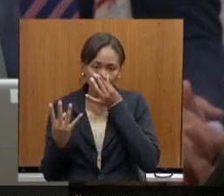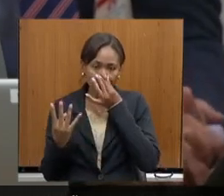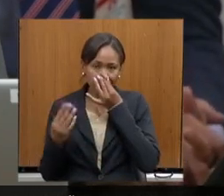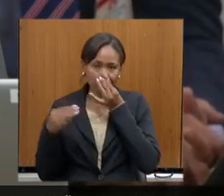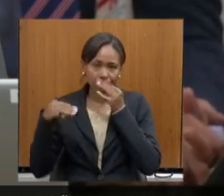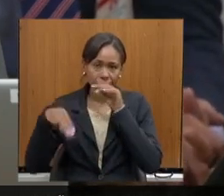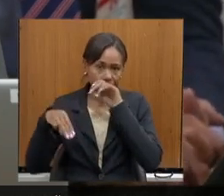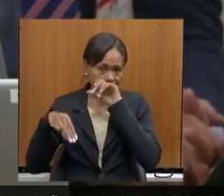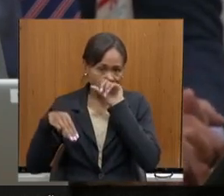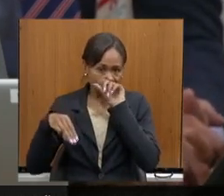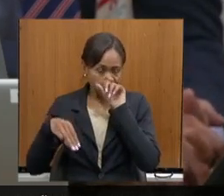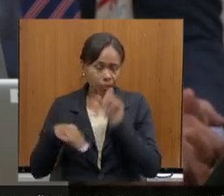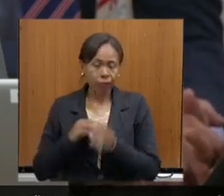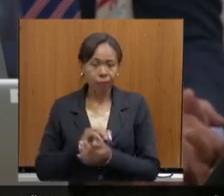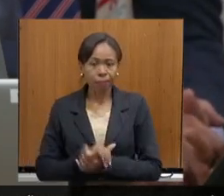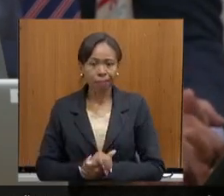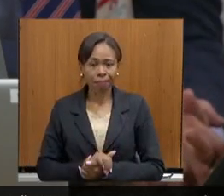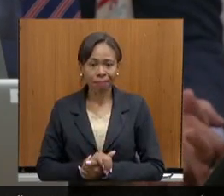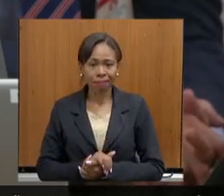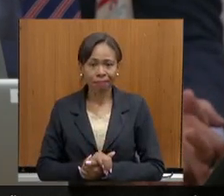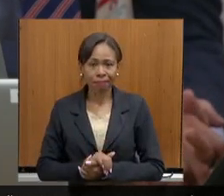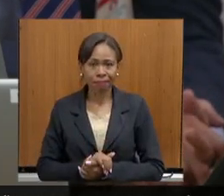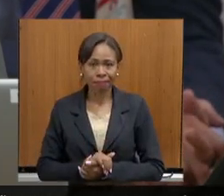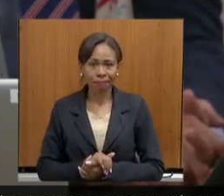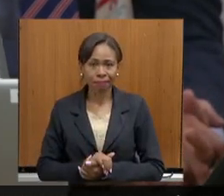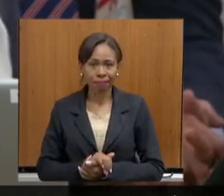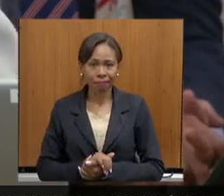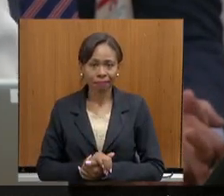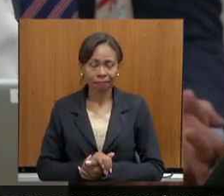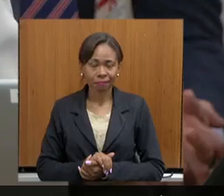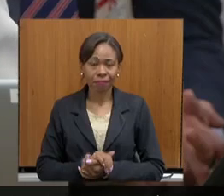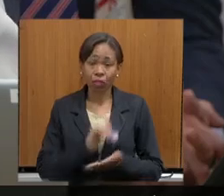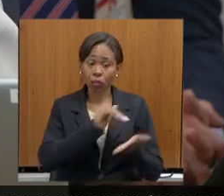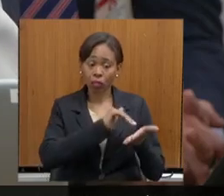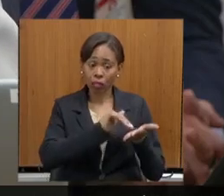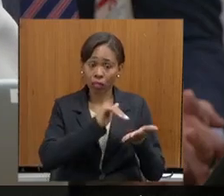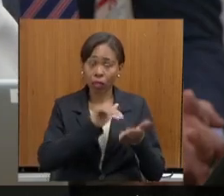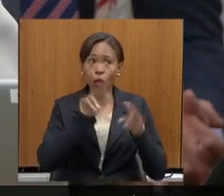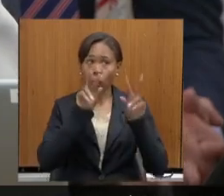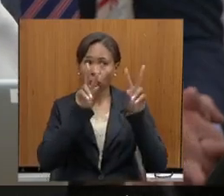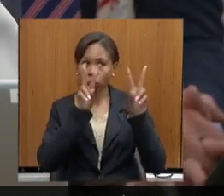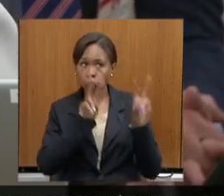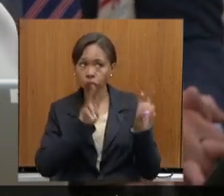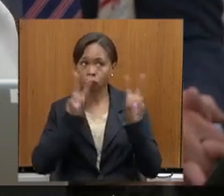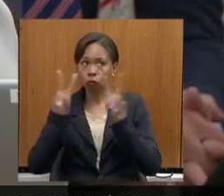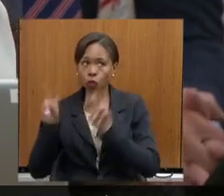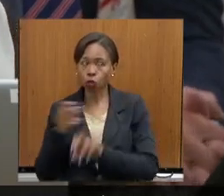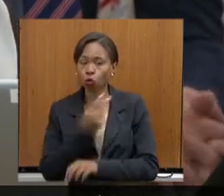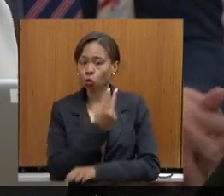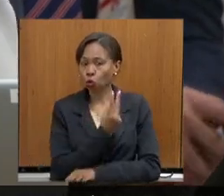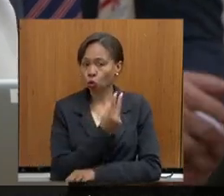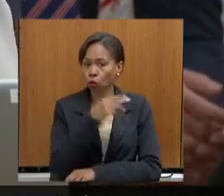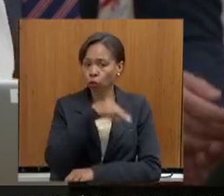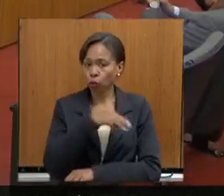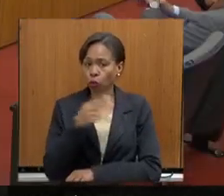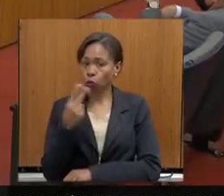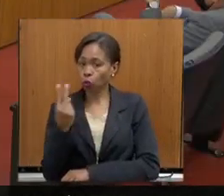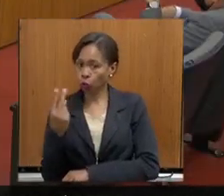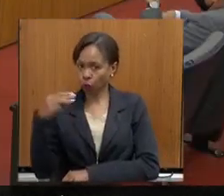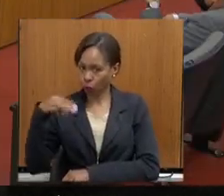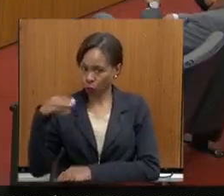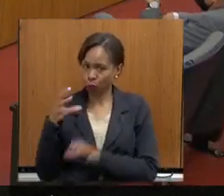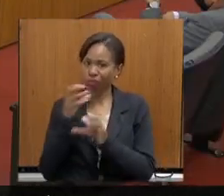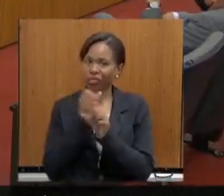minutos sendo dois minutos para cada assunto Ok dois e